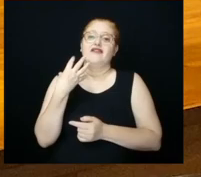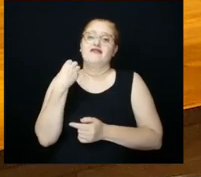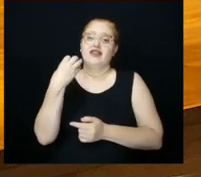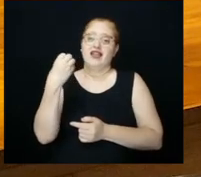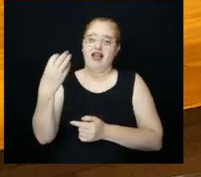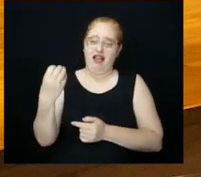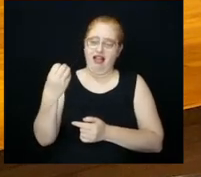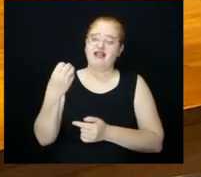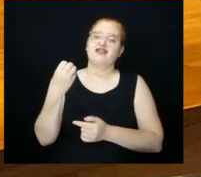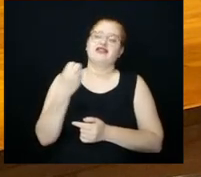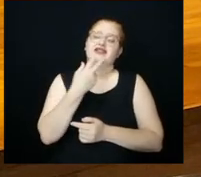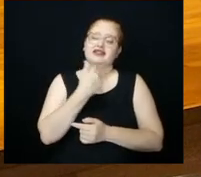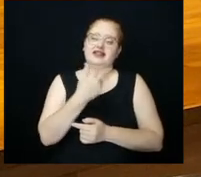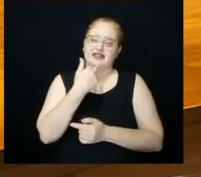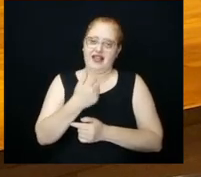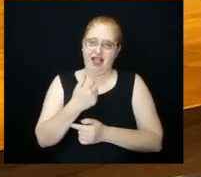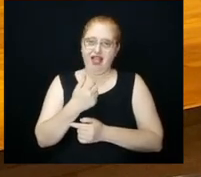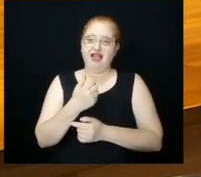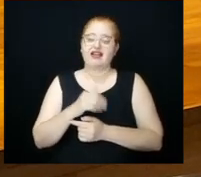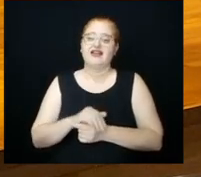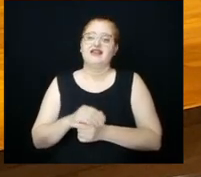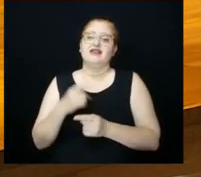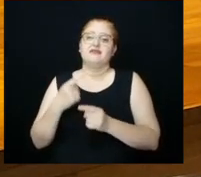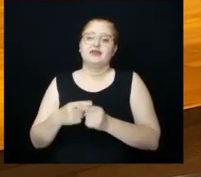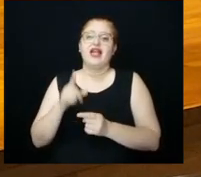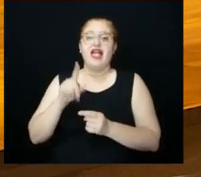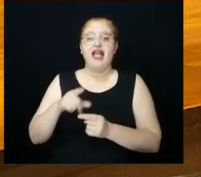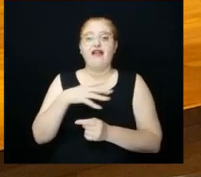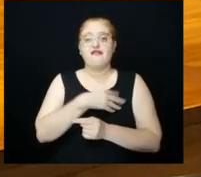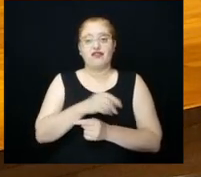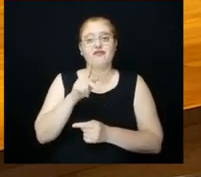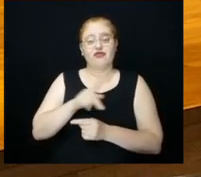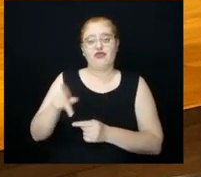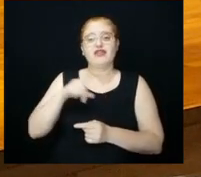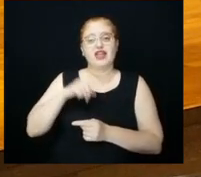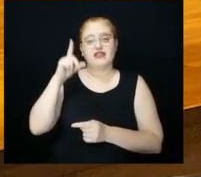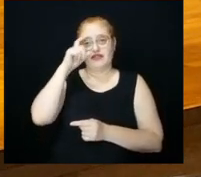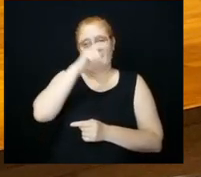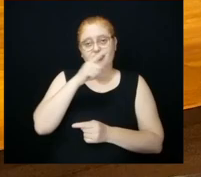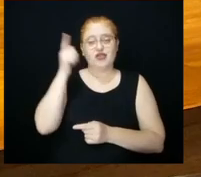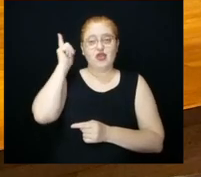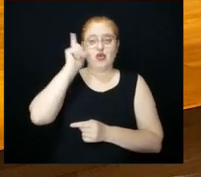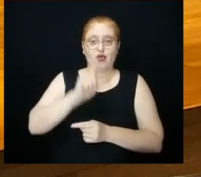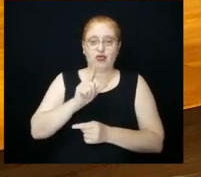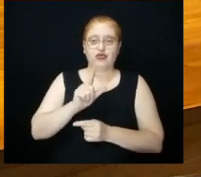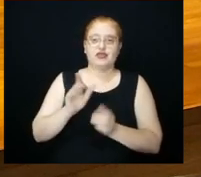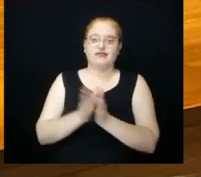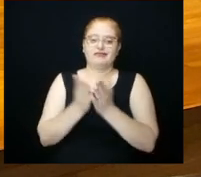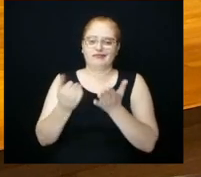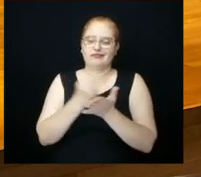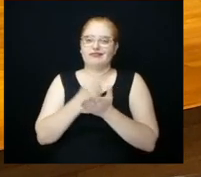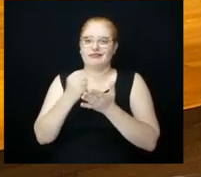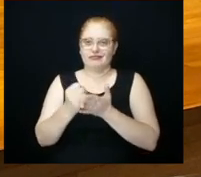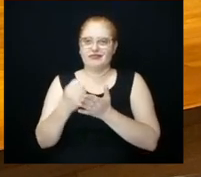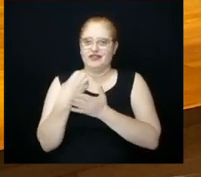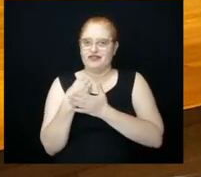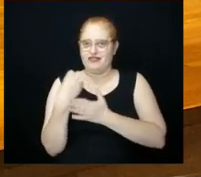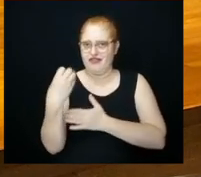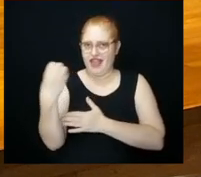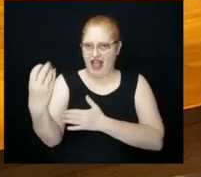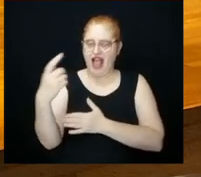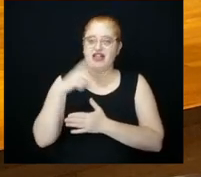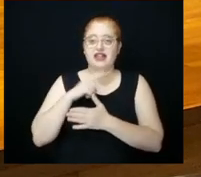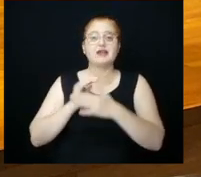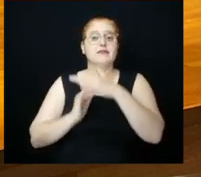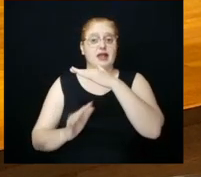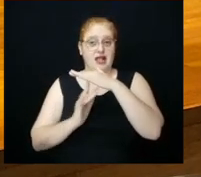eles arranjam alguma coisa para ele ir para a Inglaterra, porque mesmo sendo filho de professores, ele tem dificuldade de conseguir o visto. Então também tem toda essa questão da